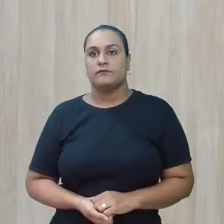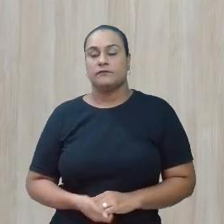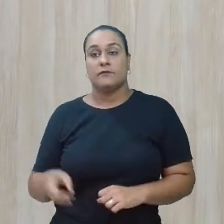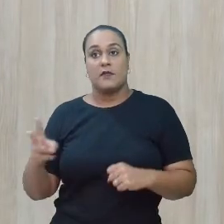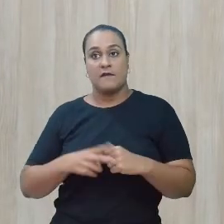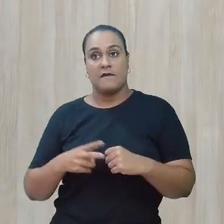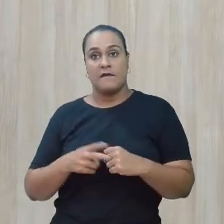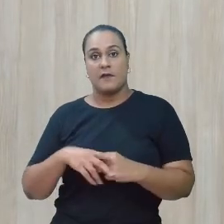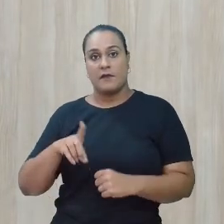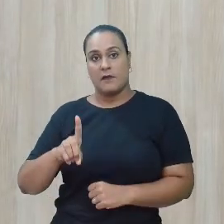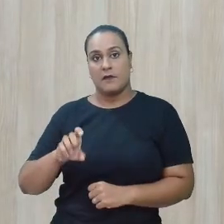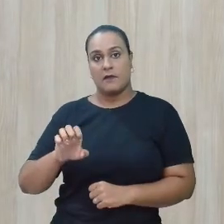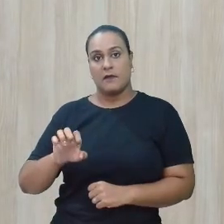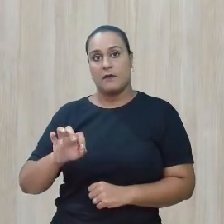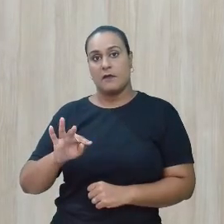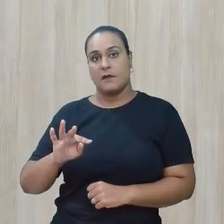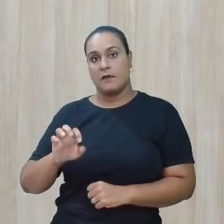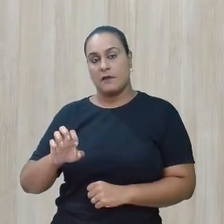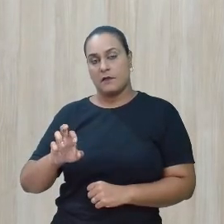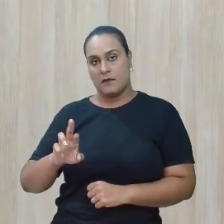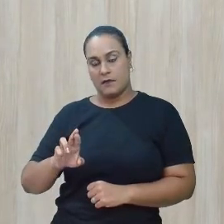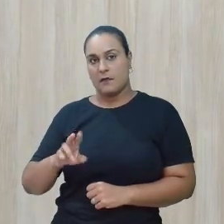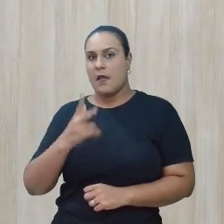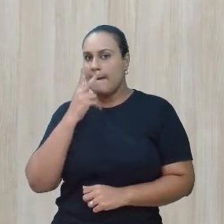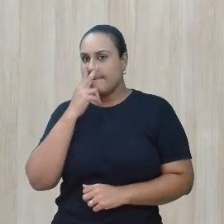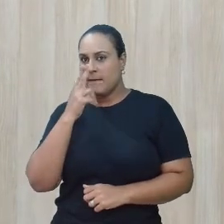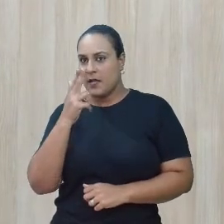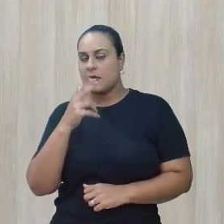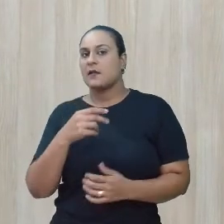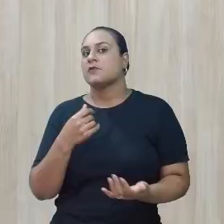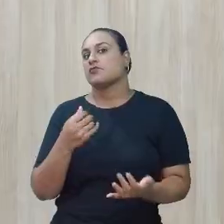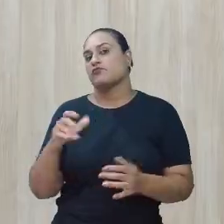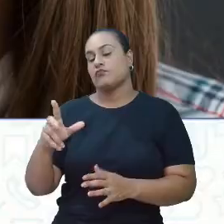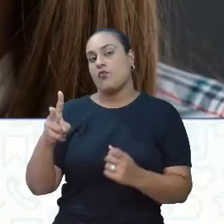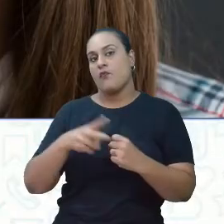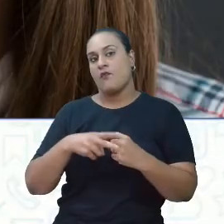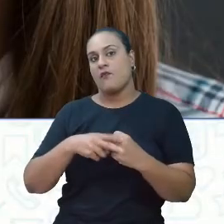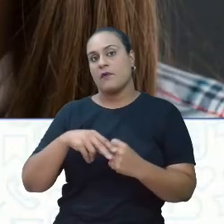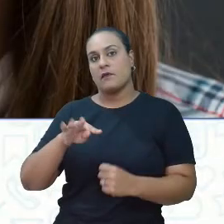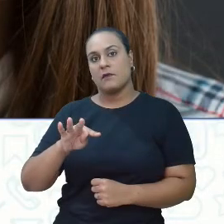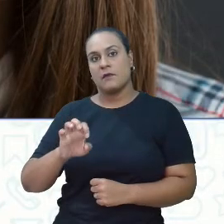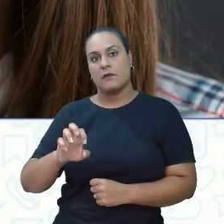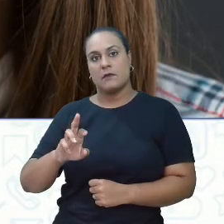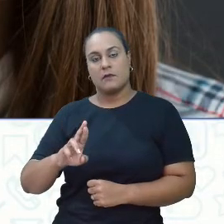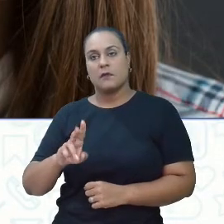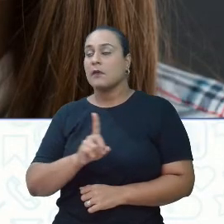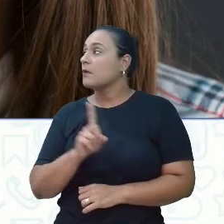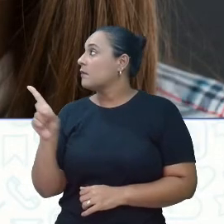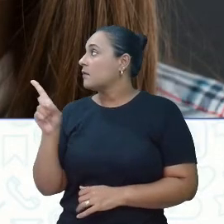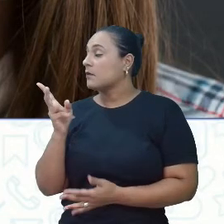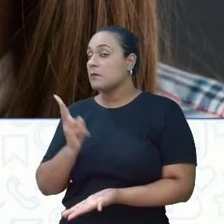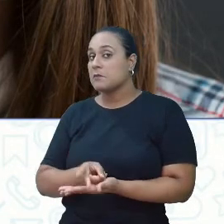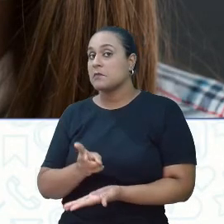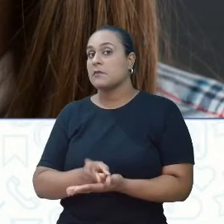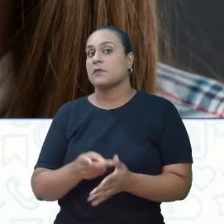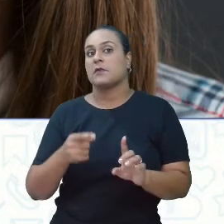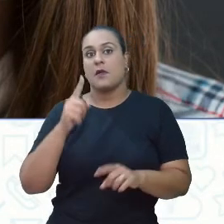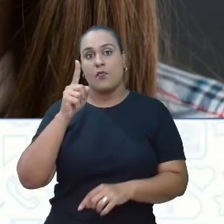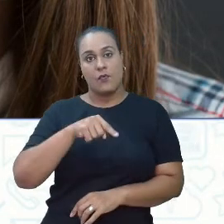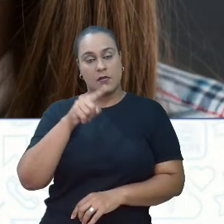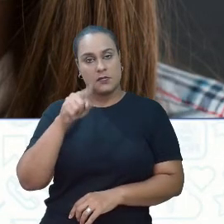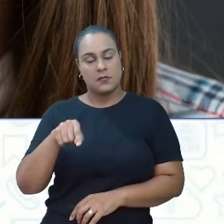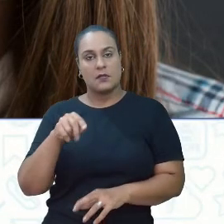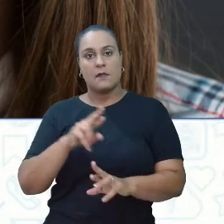Verbo deter. O deter se parece também com o verbo ter, né? O verbo deter manterá os acentos gráficos